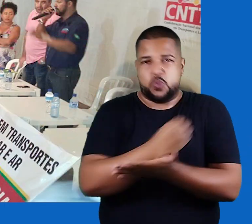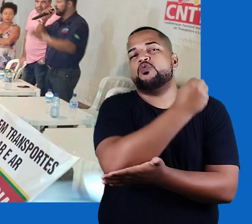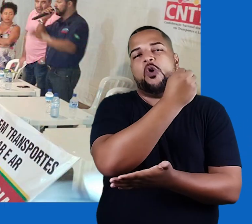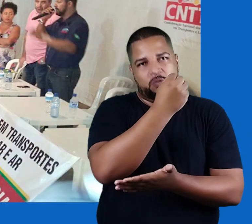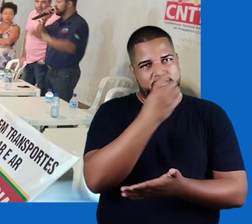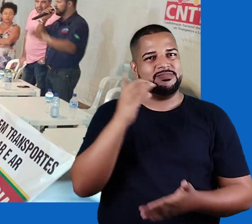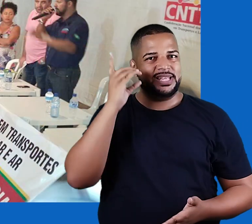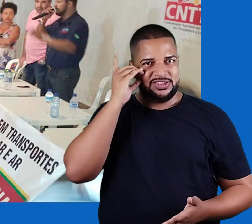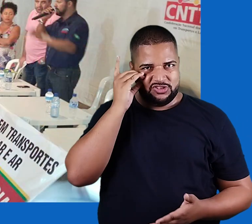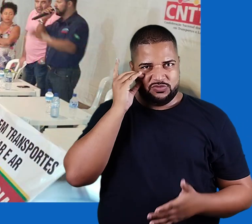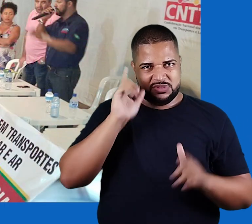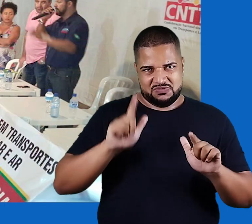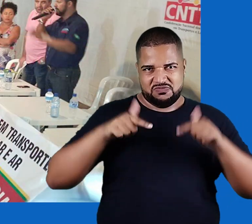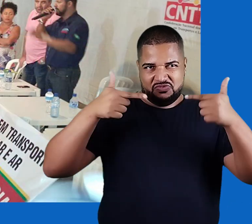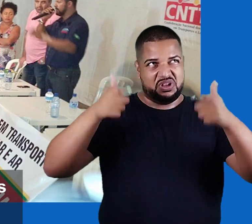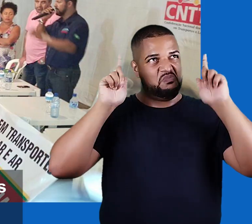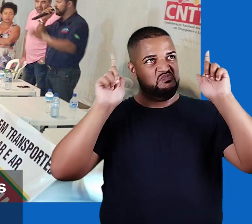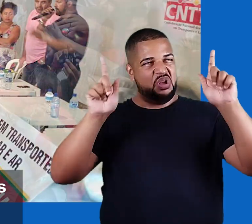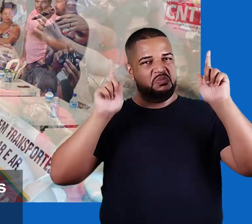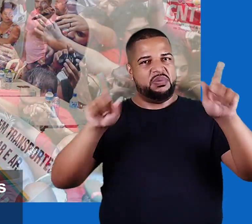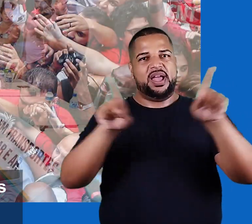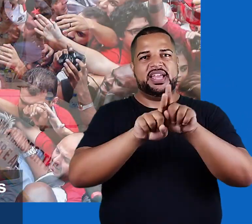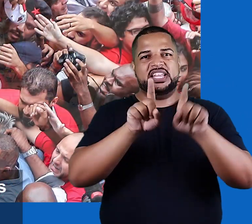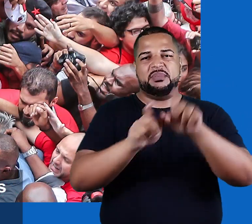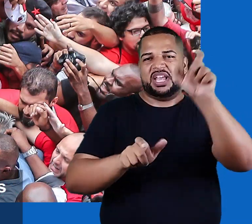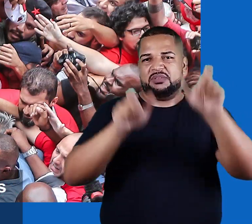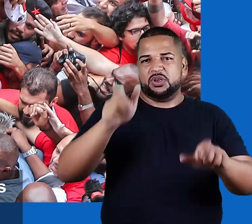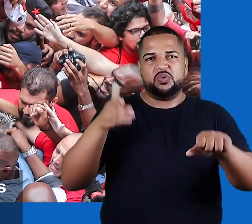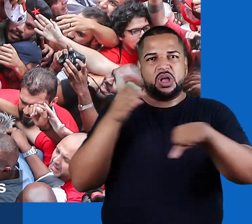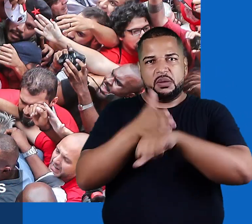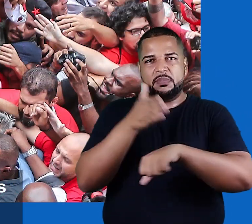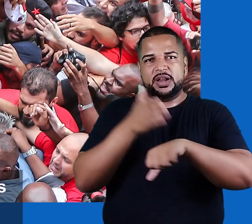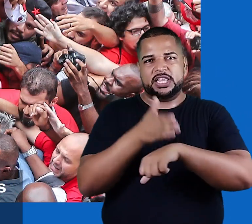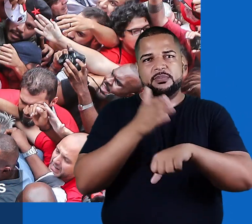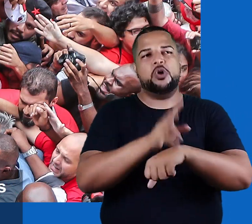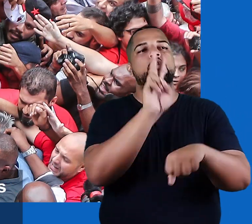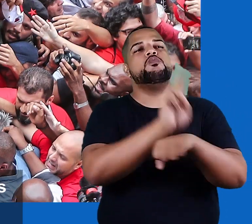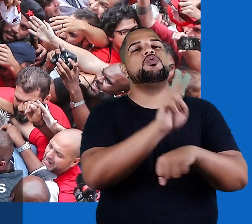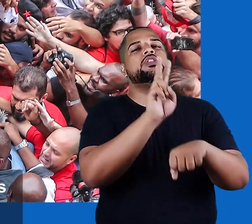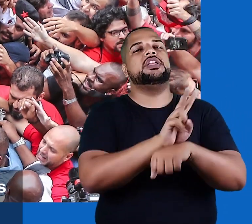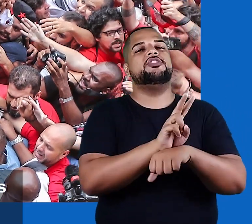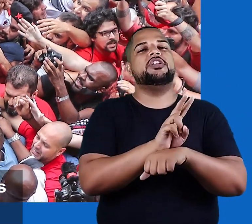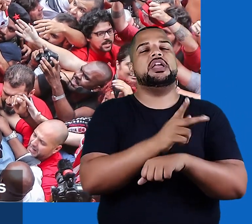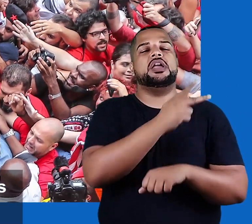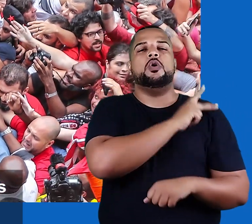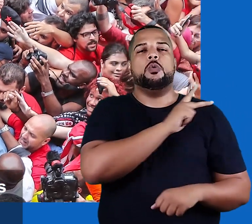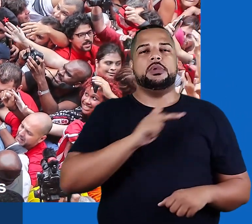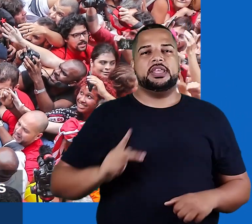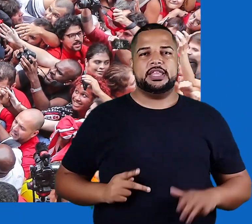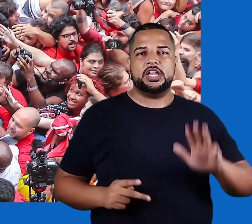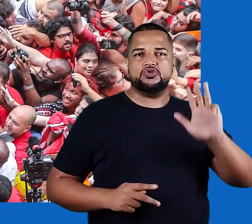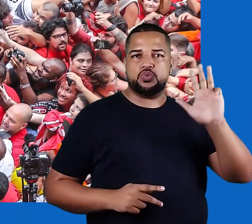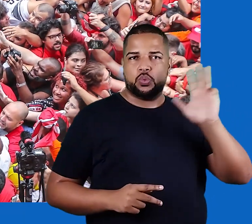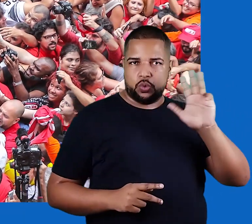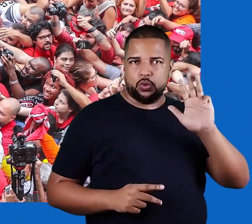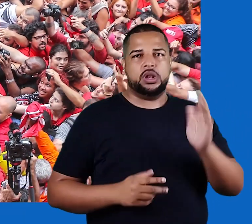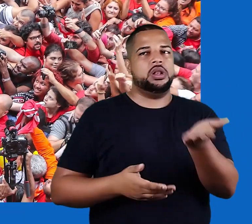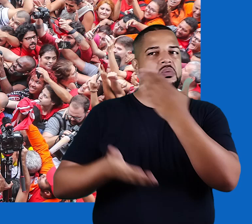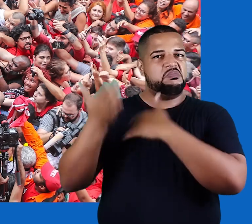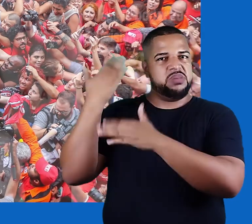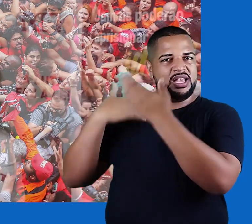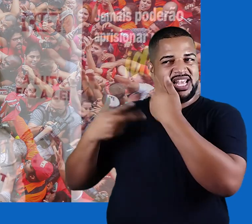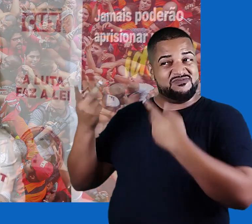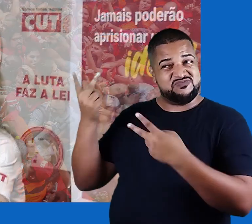em 2016. E se empenhou em todas as mobilizações em defesa do presidente Lula, desde a